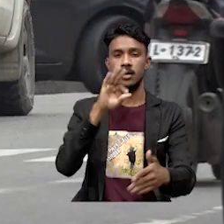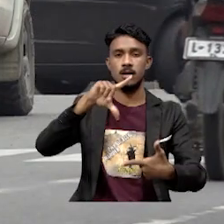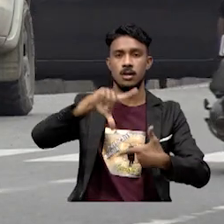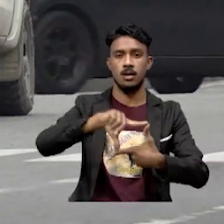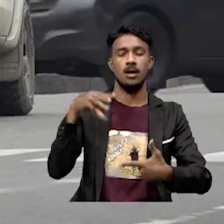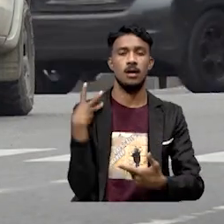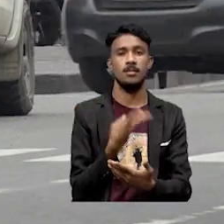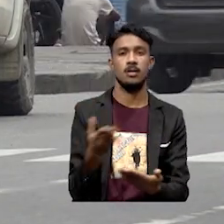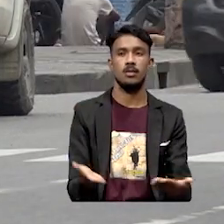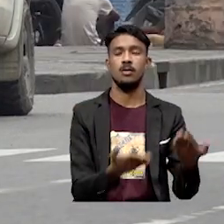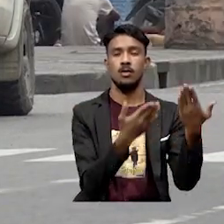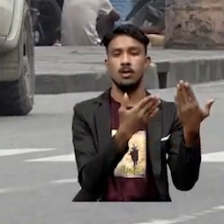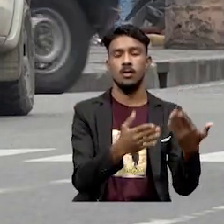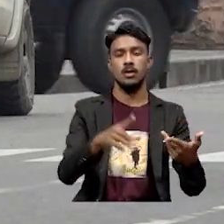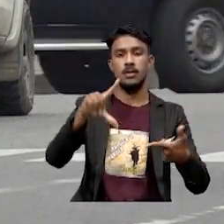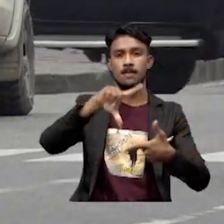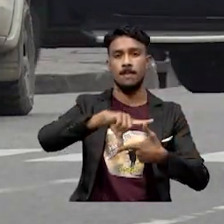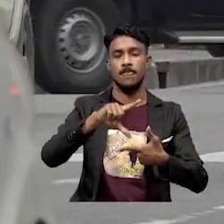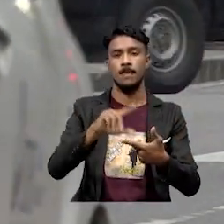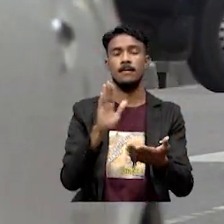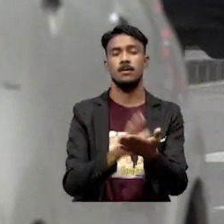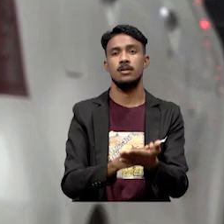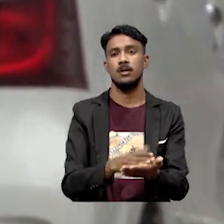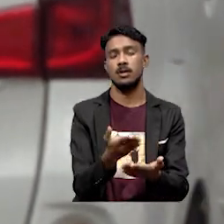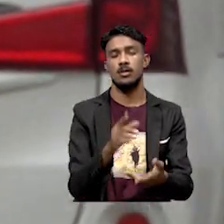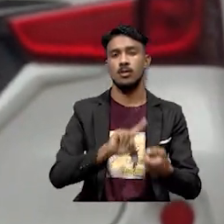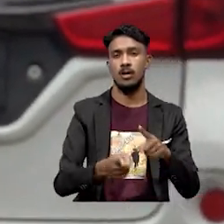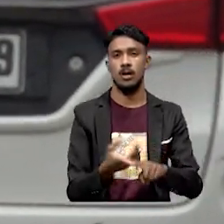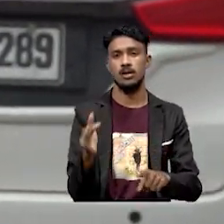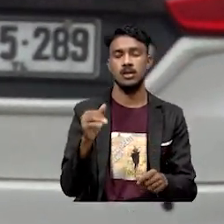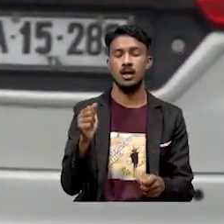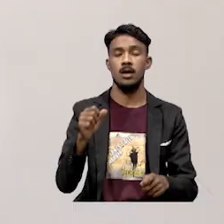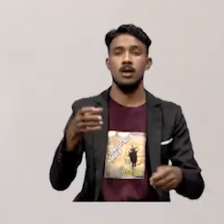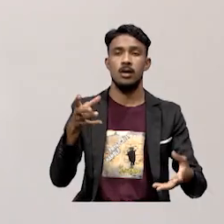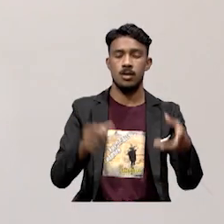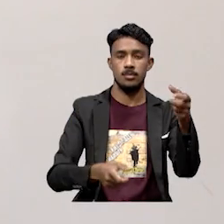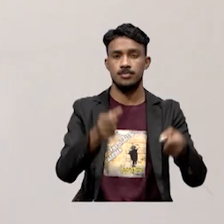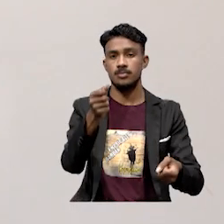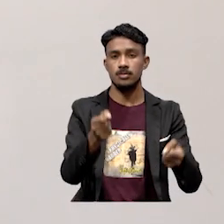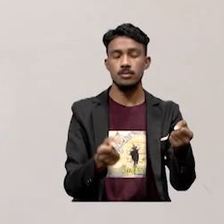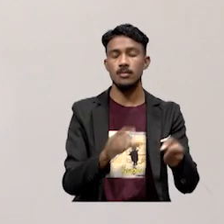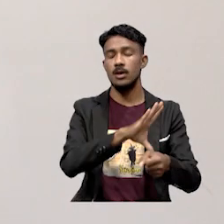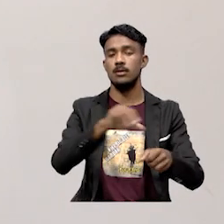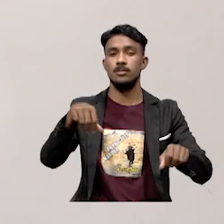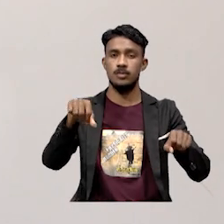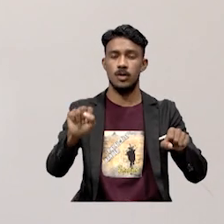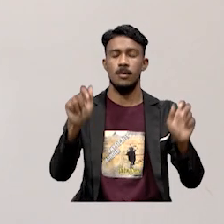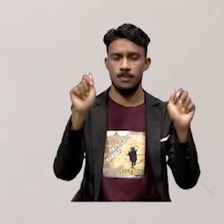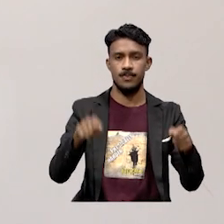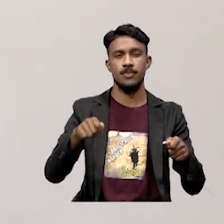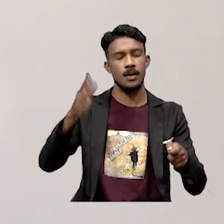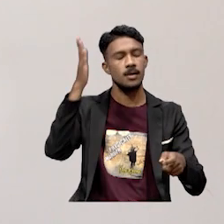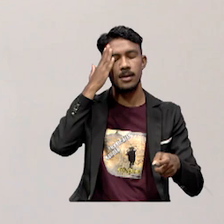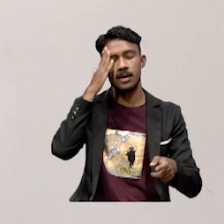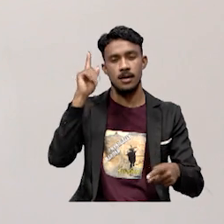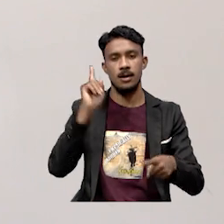loge skola kondusau. Atu nune, itenia maluk sira kuan lori kareta motone profesional. Par lavele,